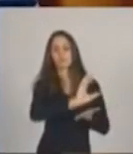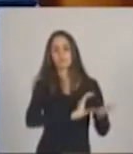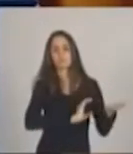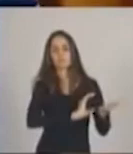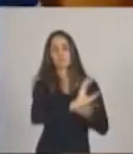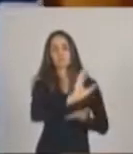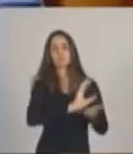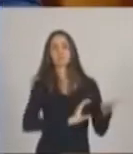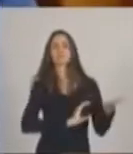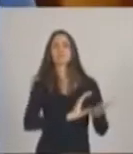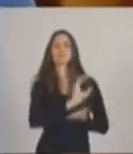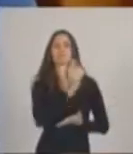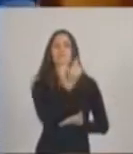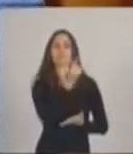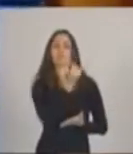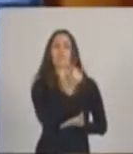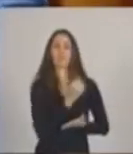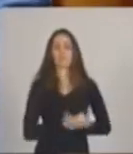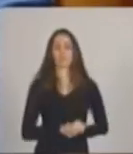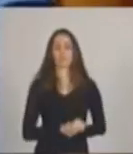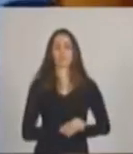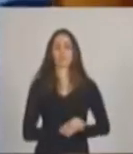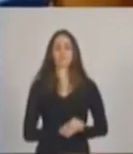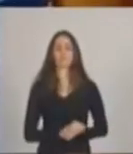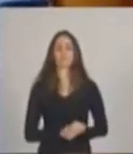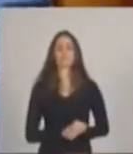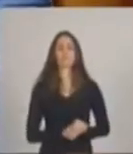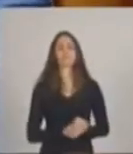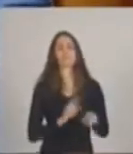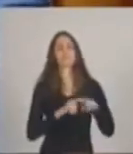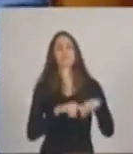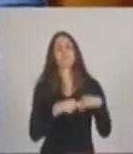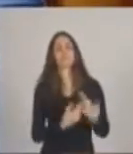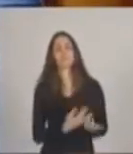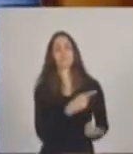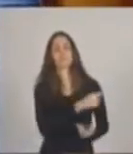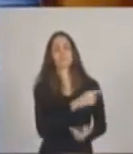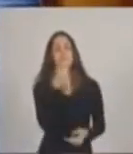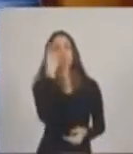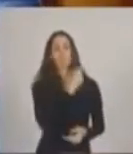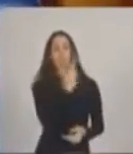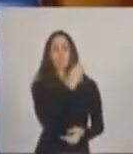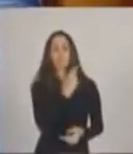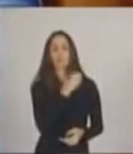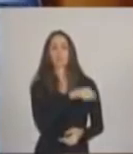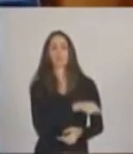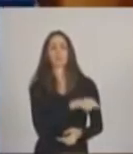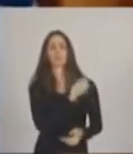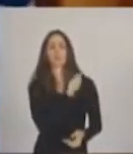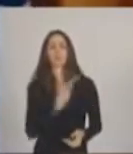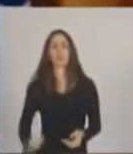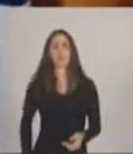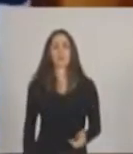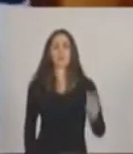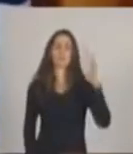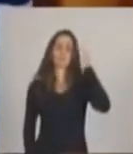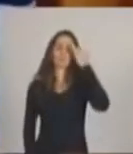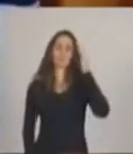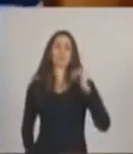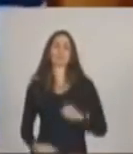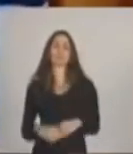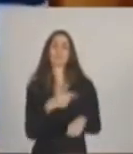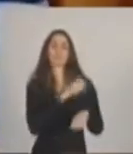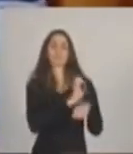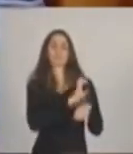de transferência de valores. Esse é o entendimento da Procuradoria do Estado do Espírito